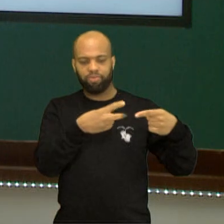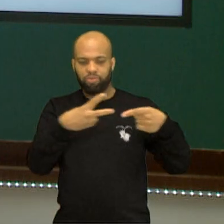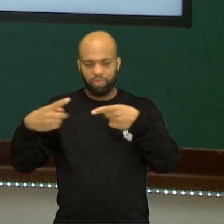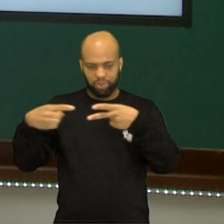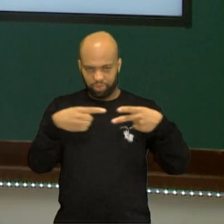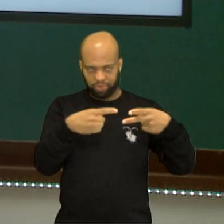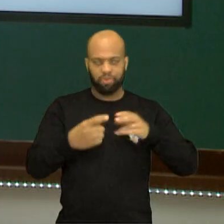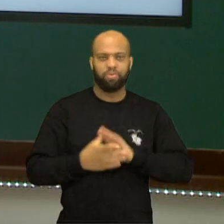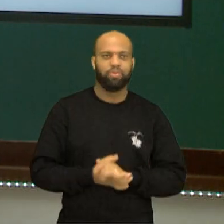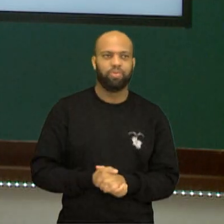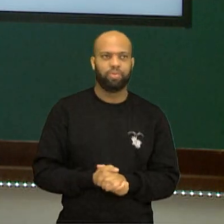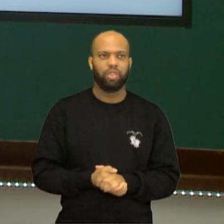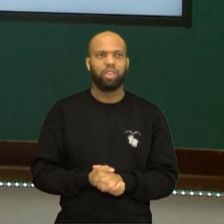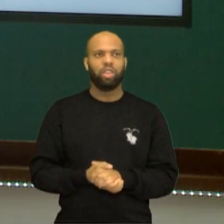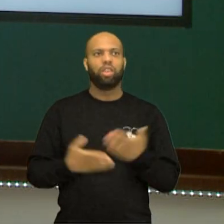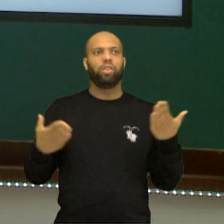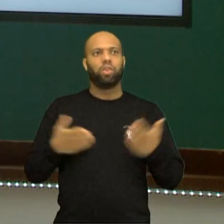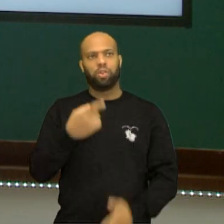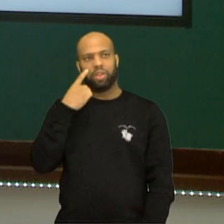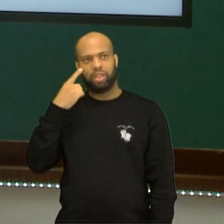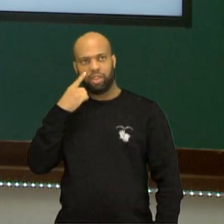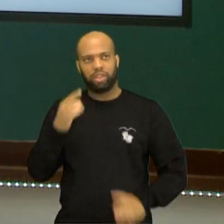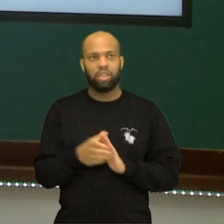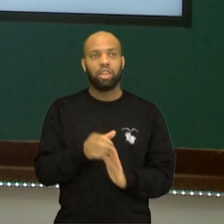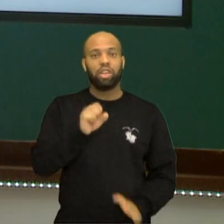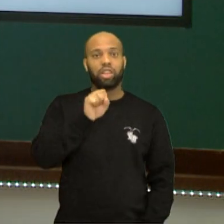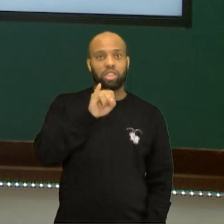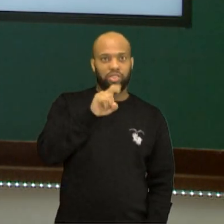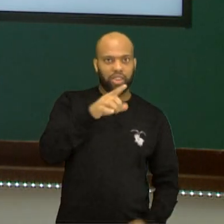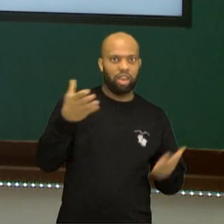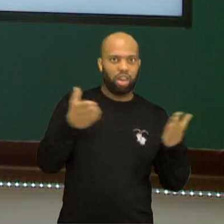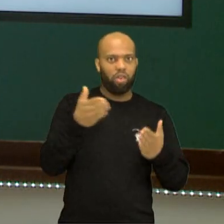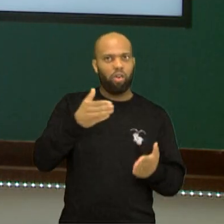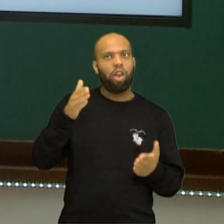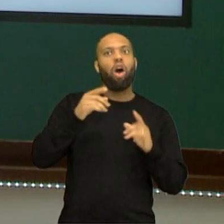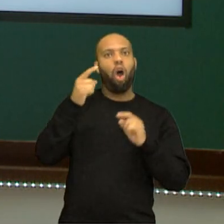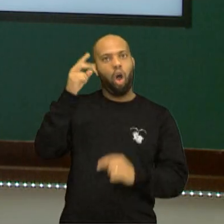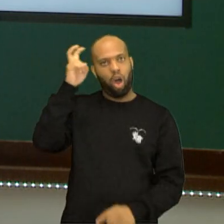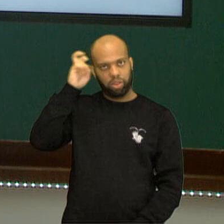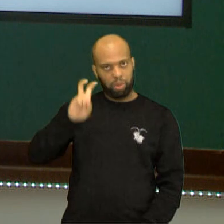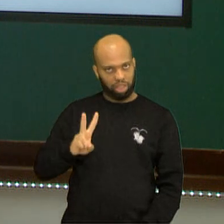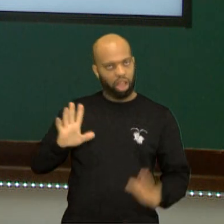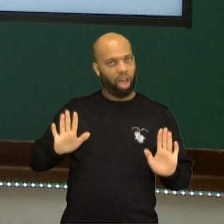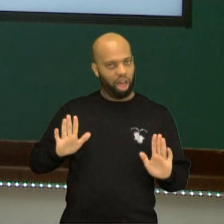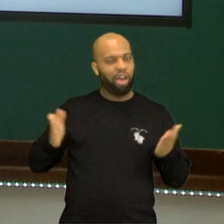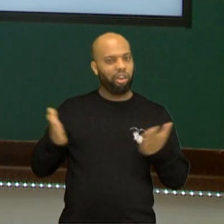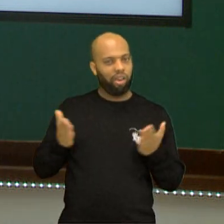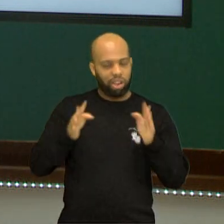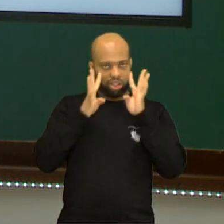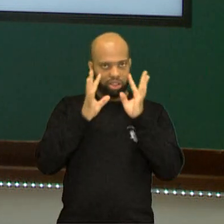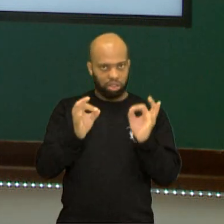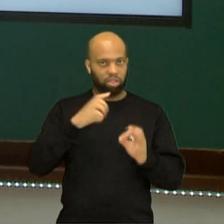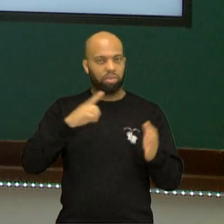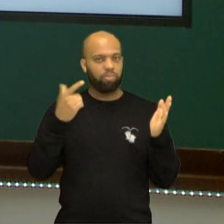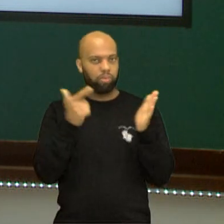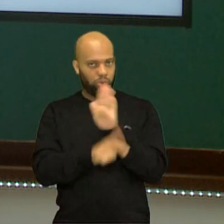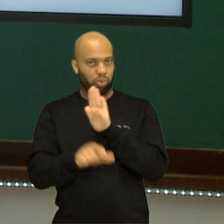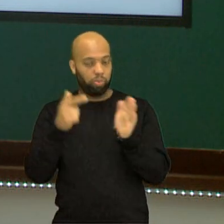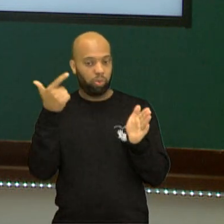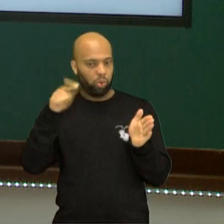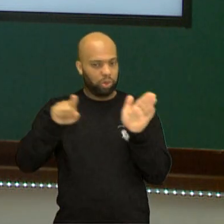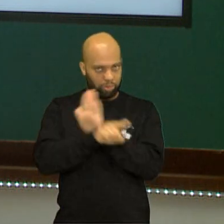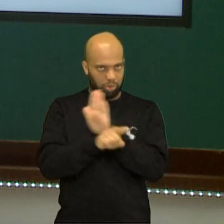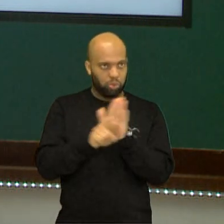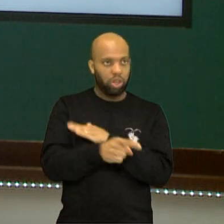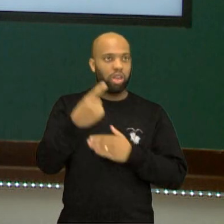Beleza? Ok. Vamos ver se você fica esperto agora. Vamos ver se você está espertão, velho. Aqui, ó. Outro exercício. Observe o tráfego